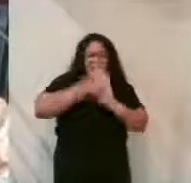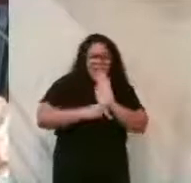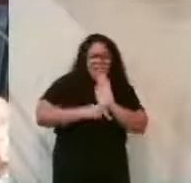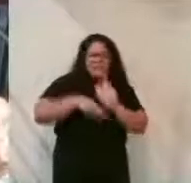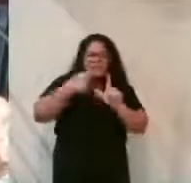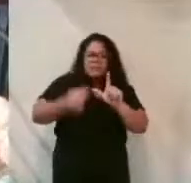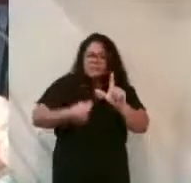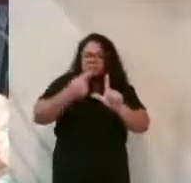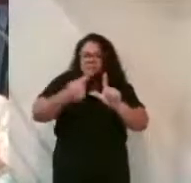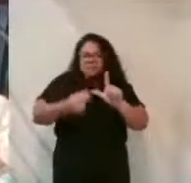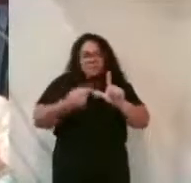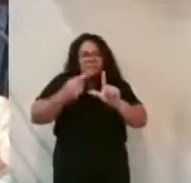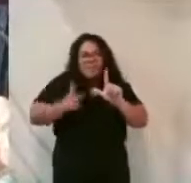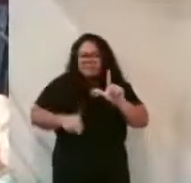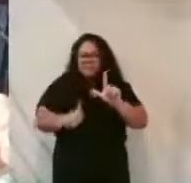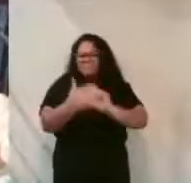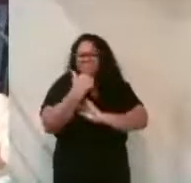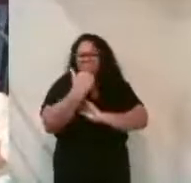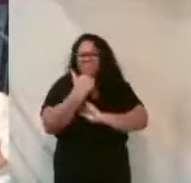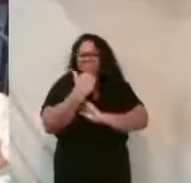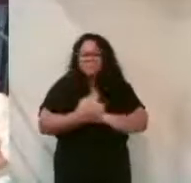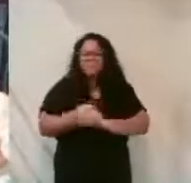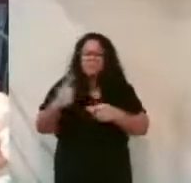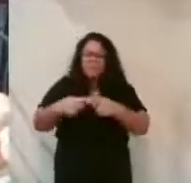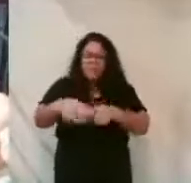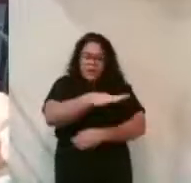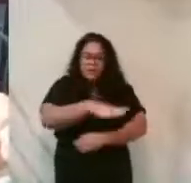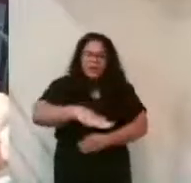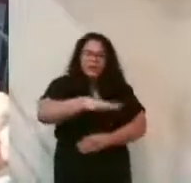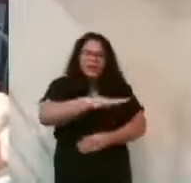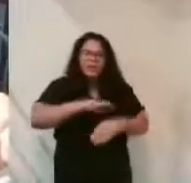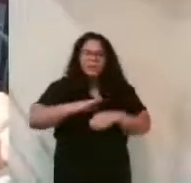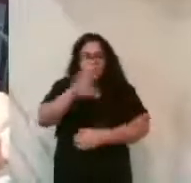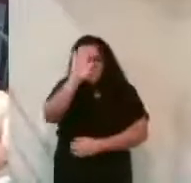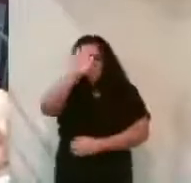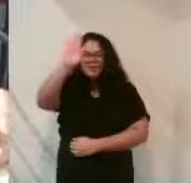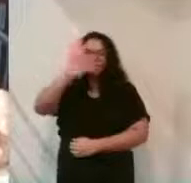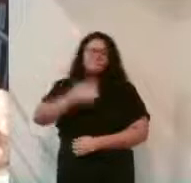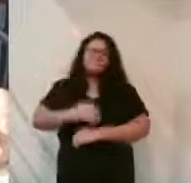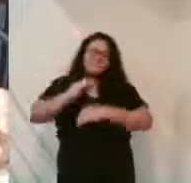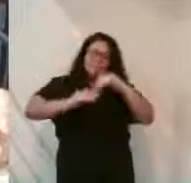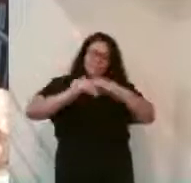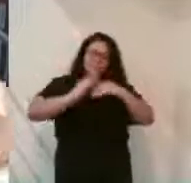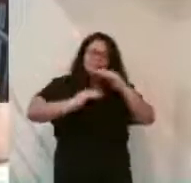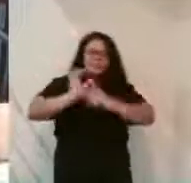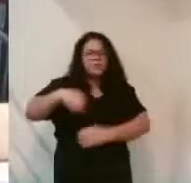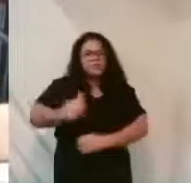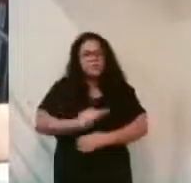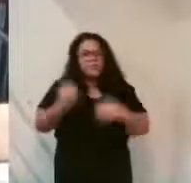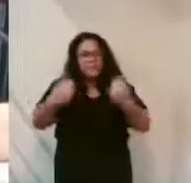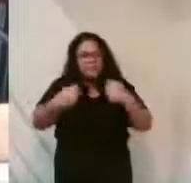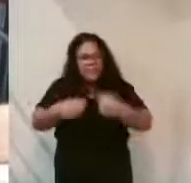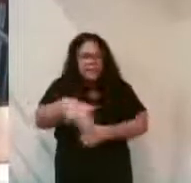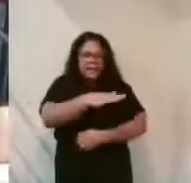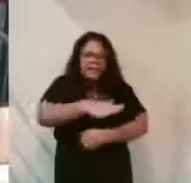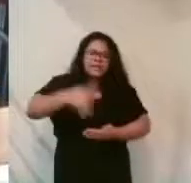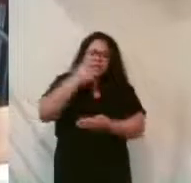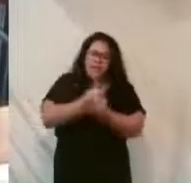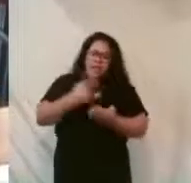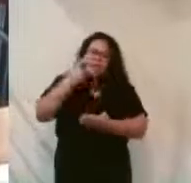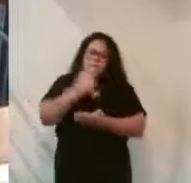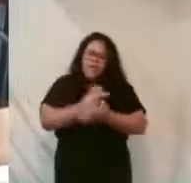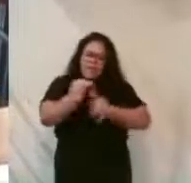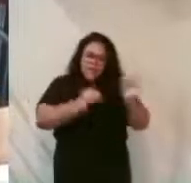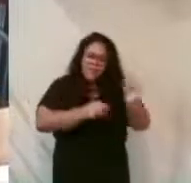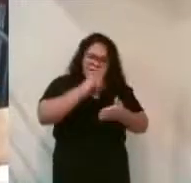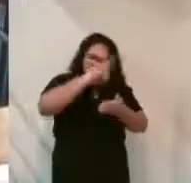eles, os agentes ambientais que nós temos como maiores de ponta. Então, a gente precisa que eles estejam emitindo suas notas fiscais para que eles possam ter a